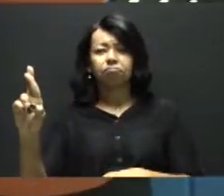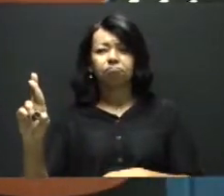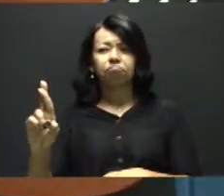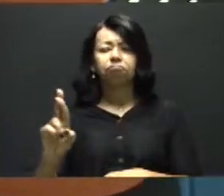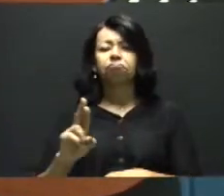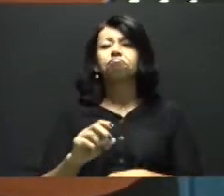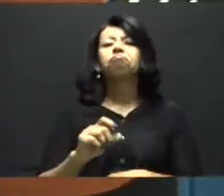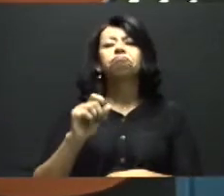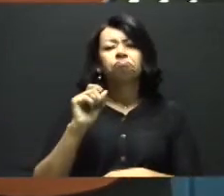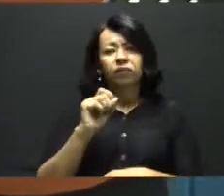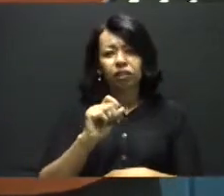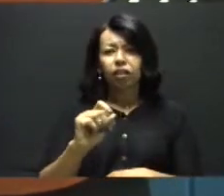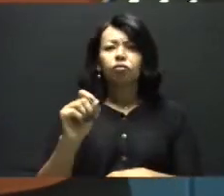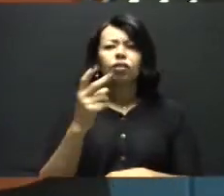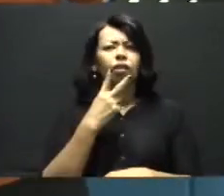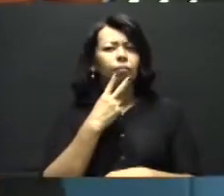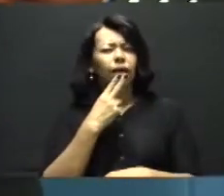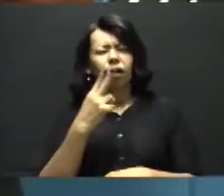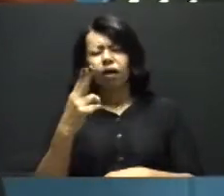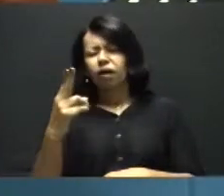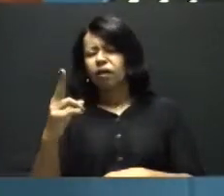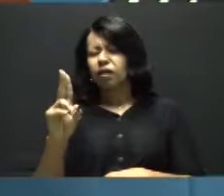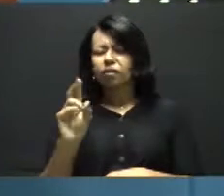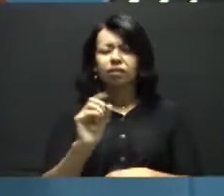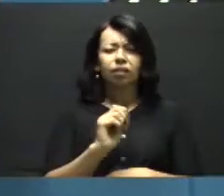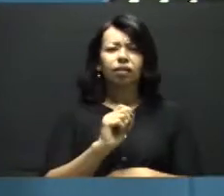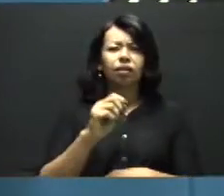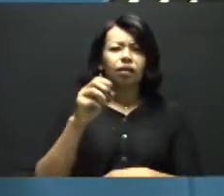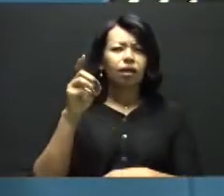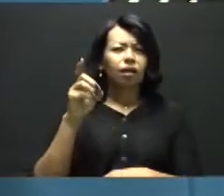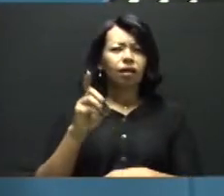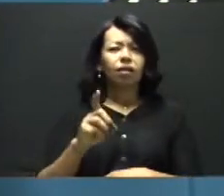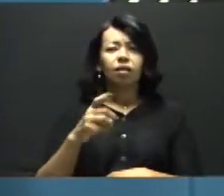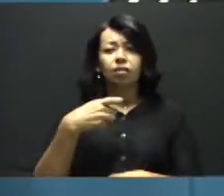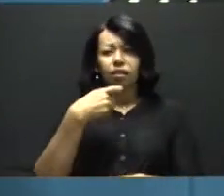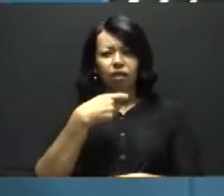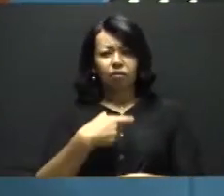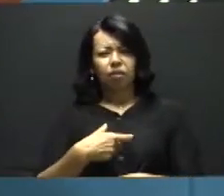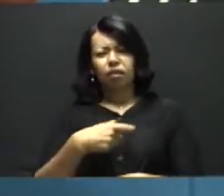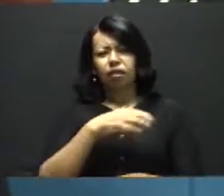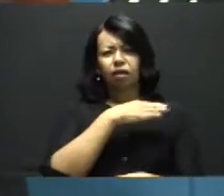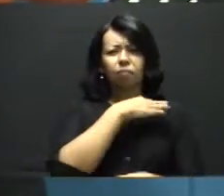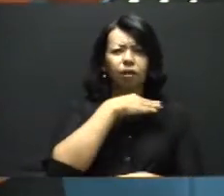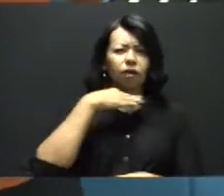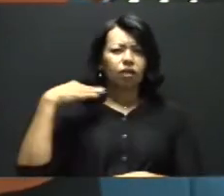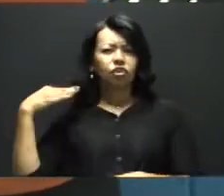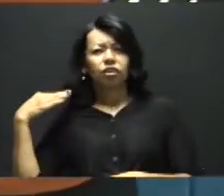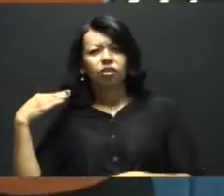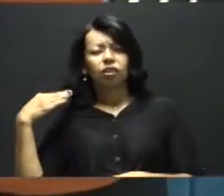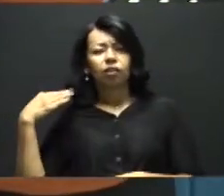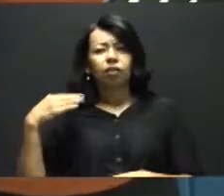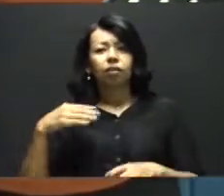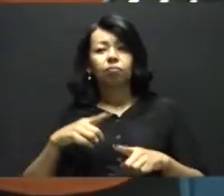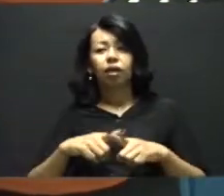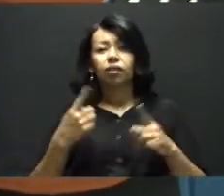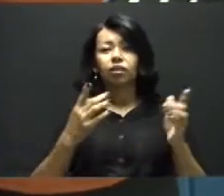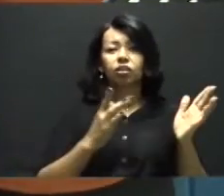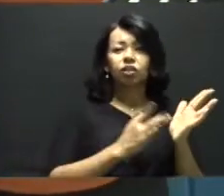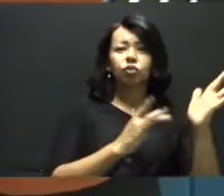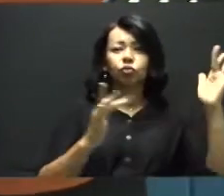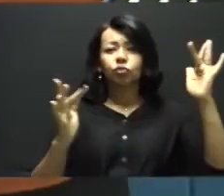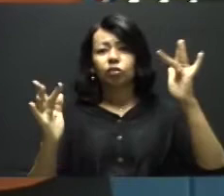parecia aquilo que parecia ser minha morte mas